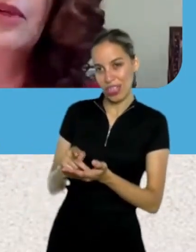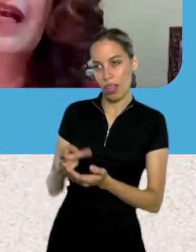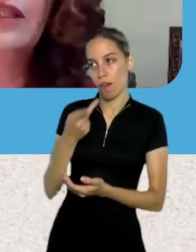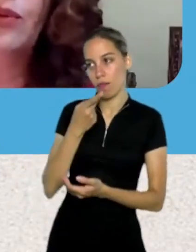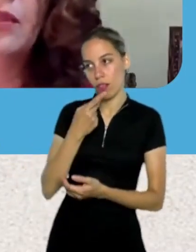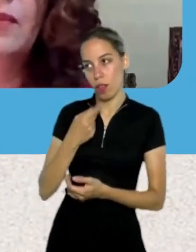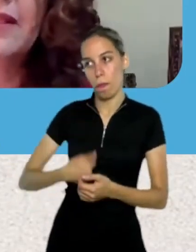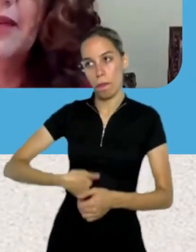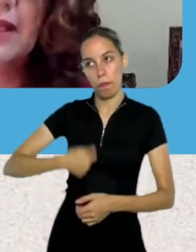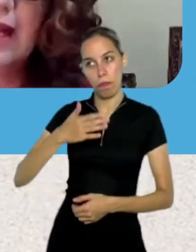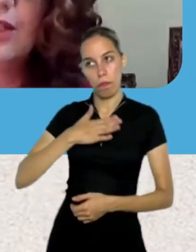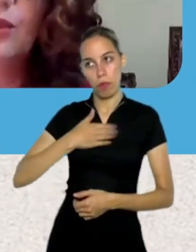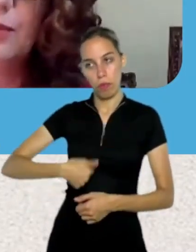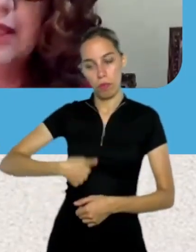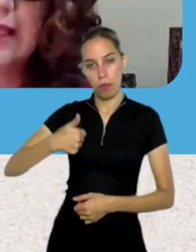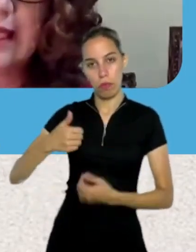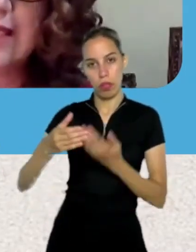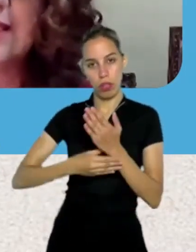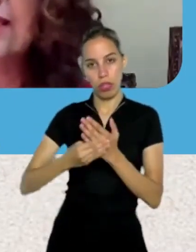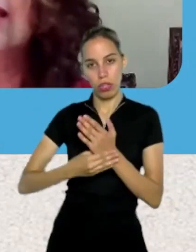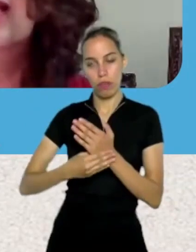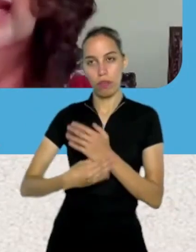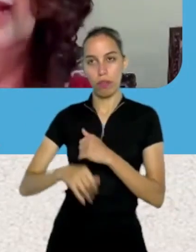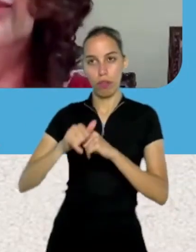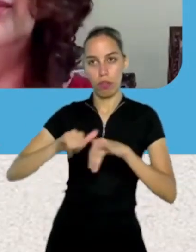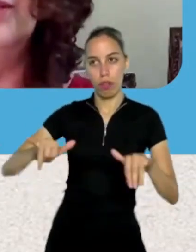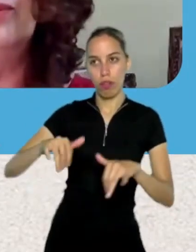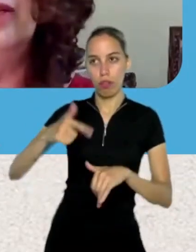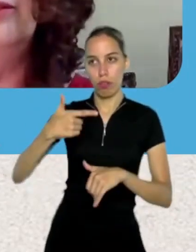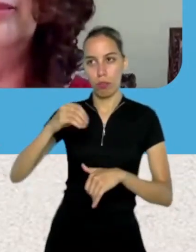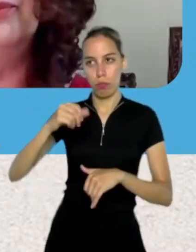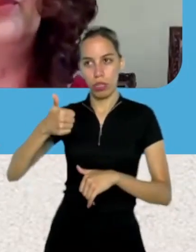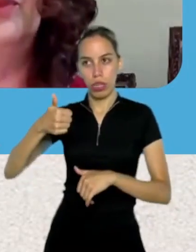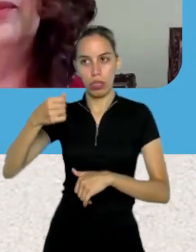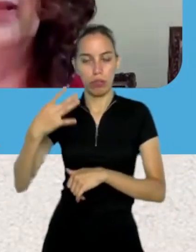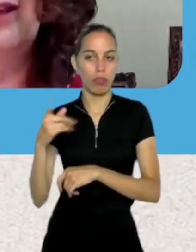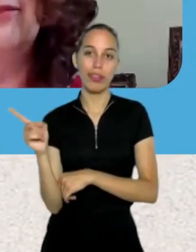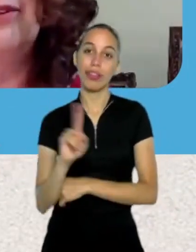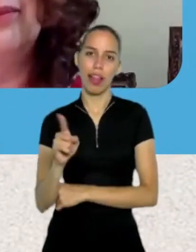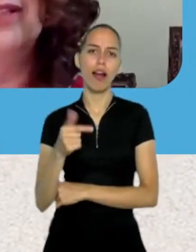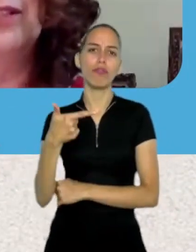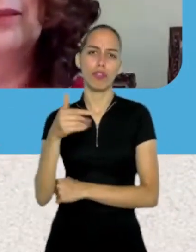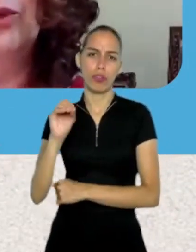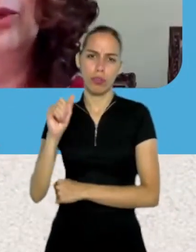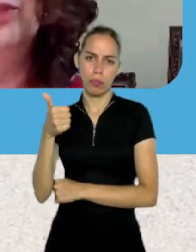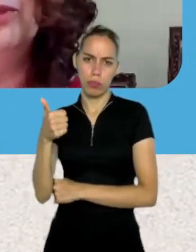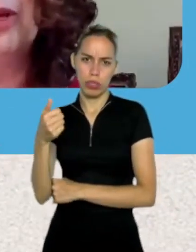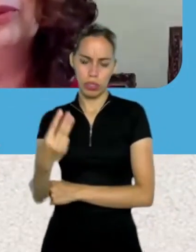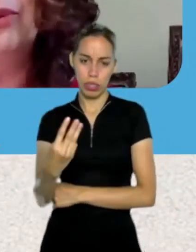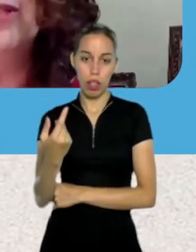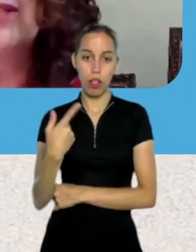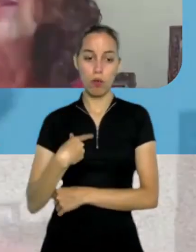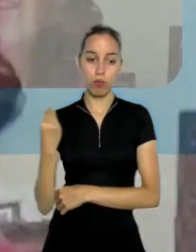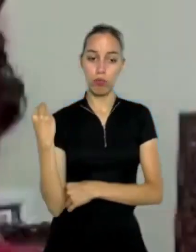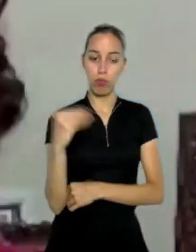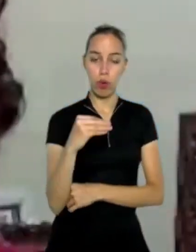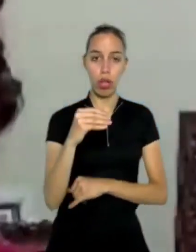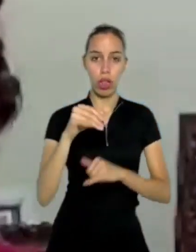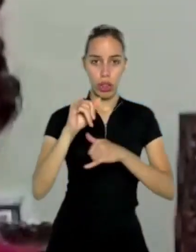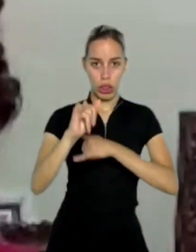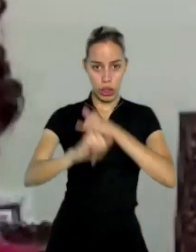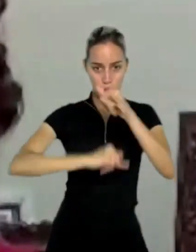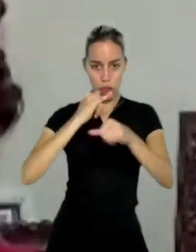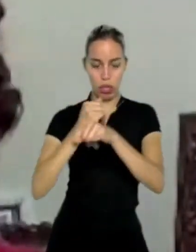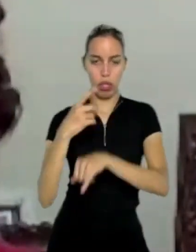foi em 2014, mas na verdade, em 2013, eu fiz um livro numa plataforma que chama Clube dos Autores, né, que é